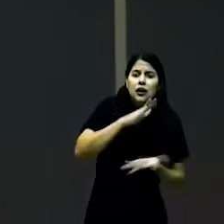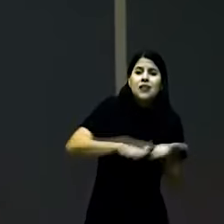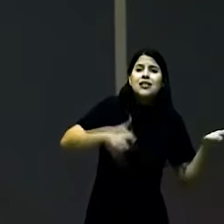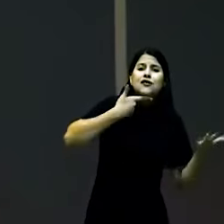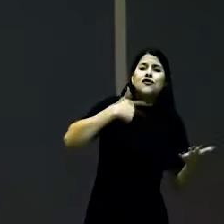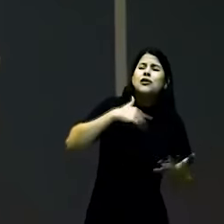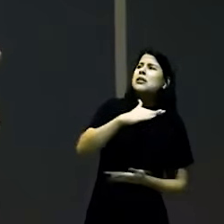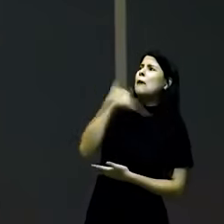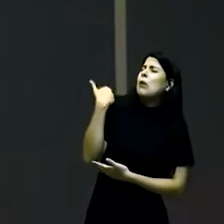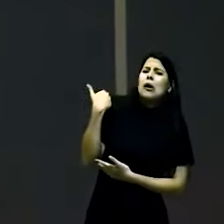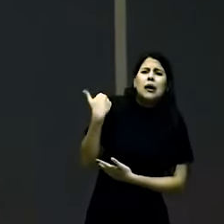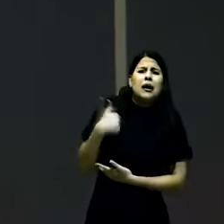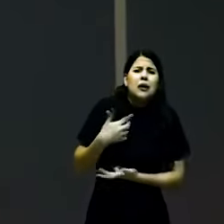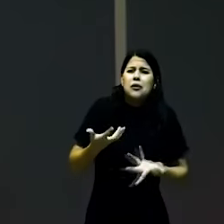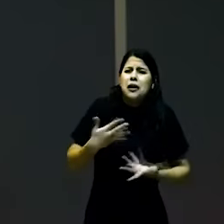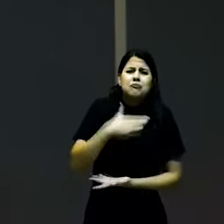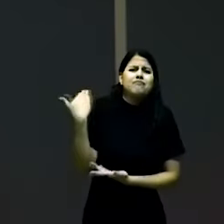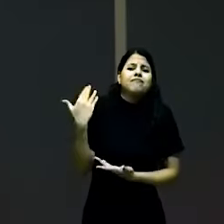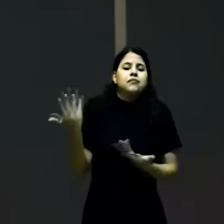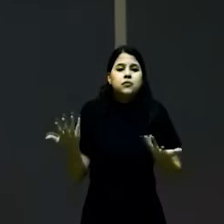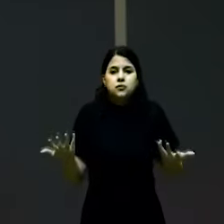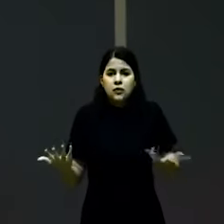foge, corre.